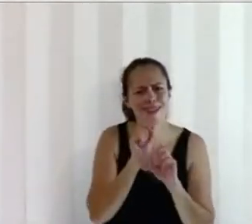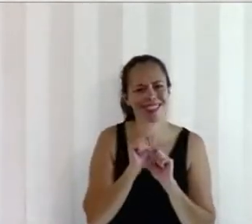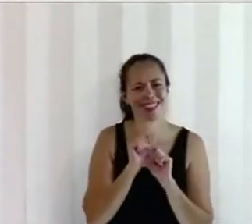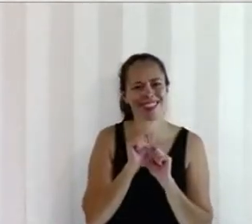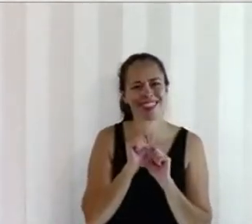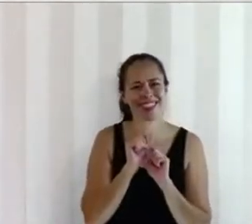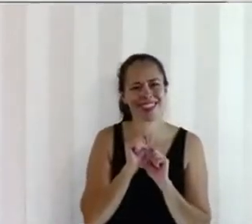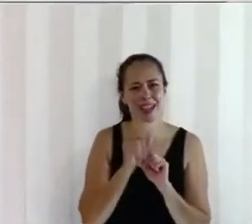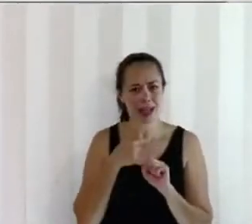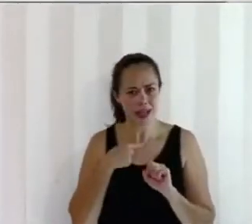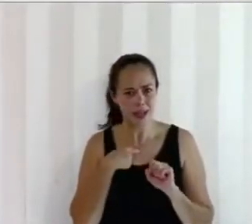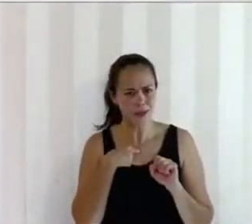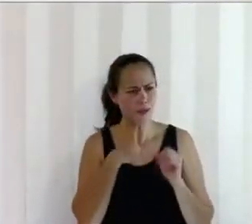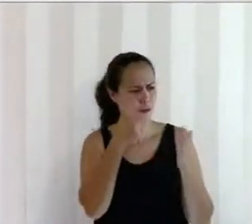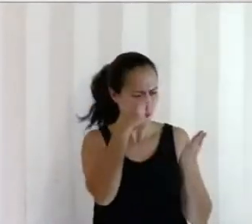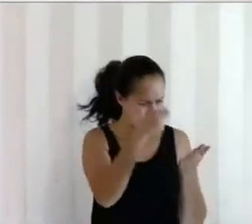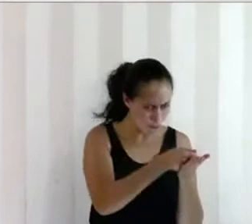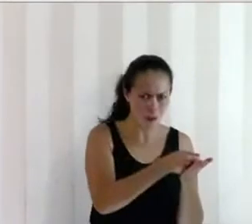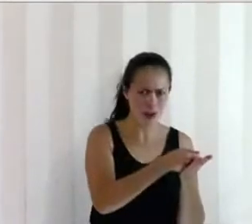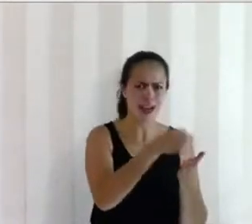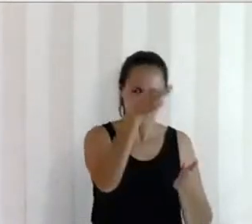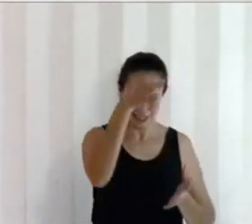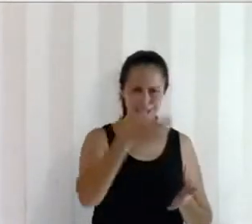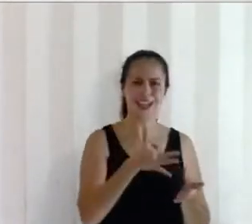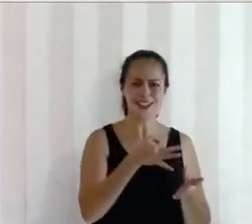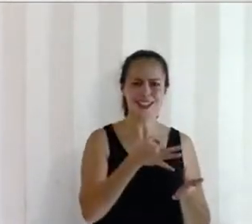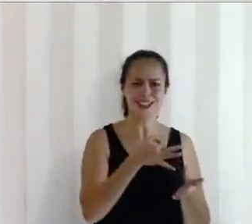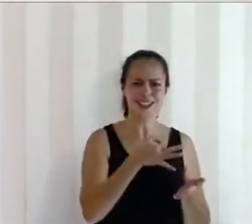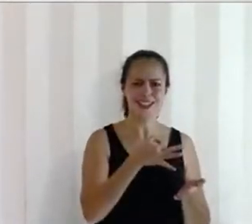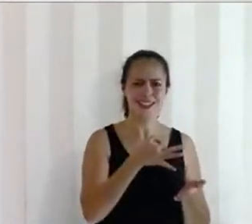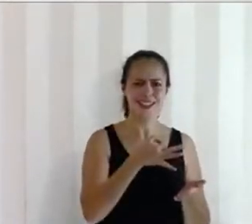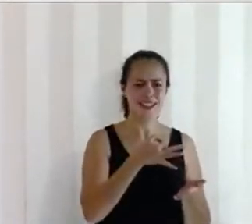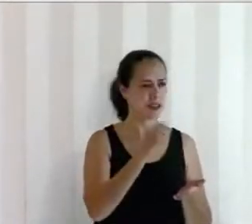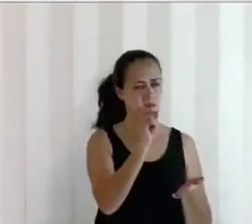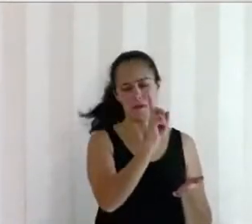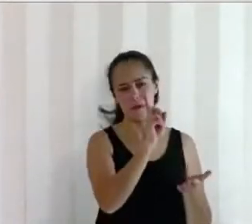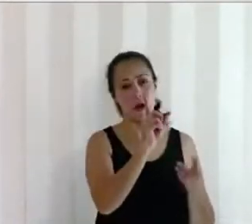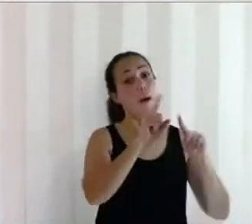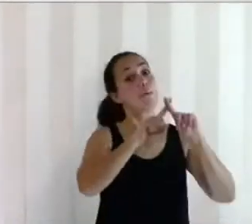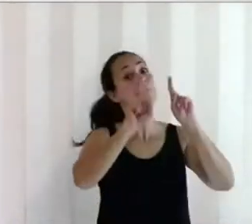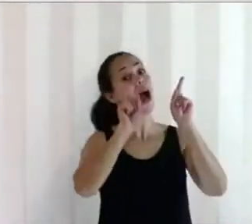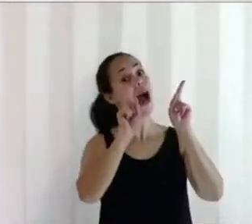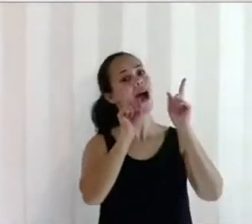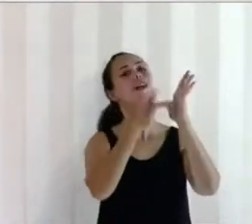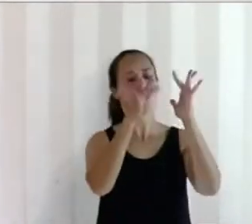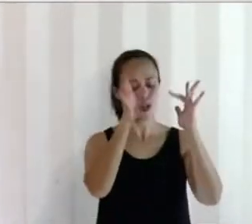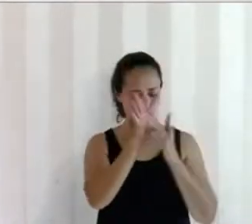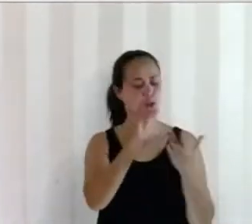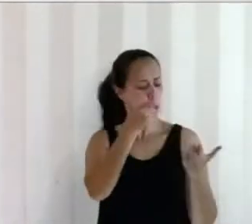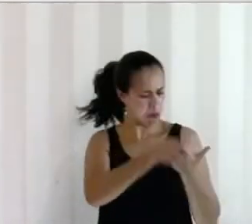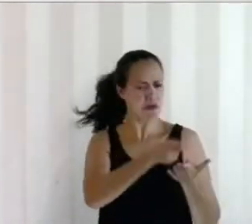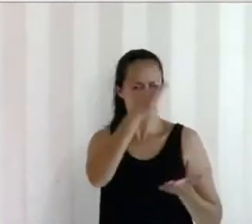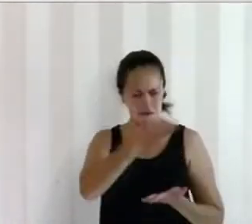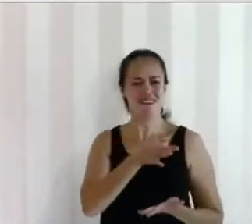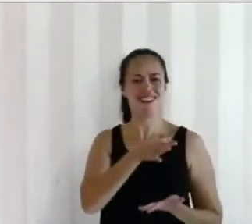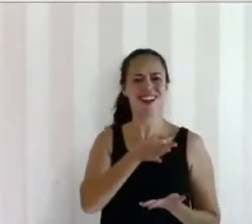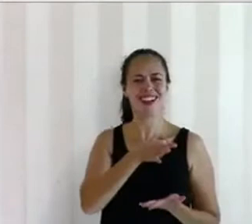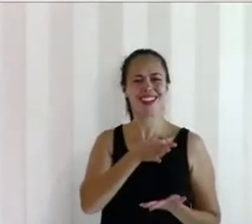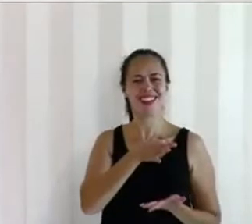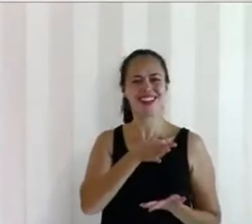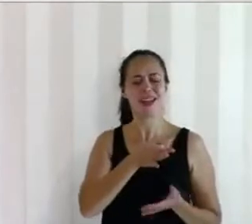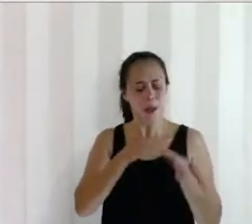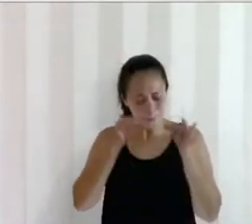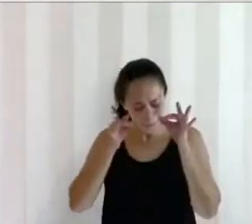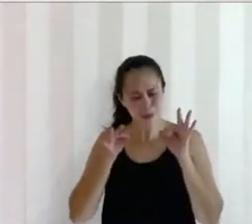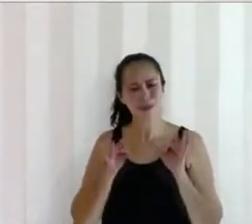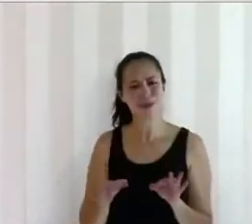Deus deu o seu Filho. E Ele cumpriu perfeitamente a lei. Por causa disso, nós